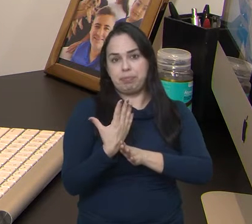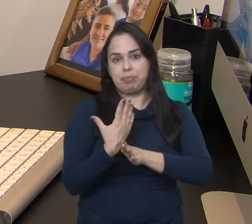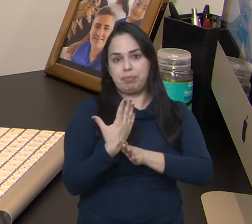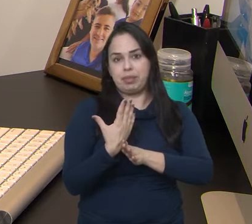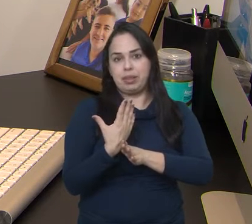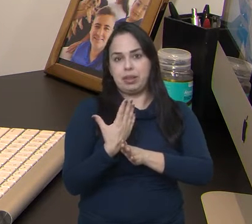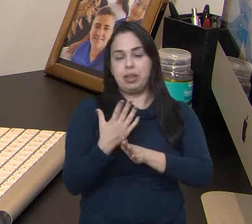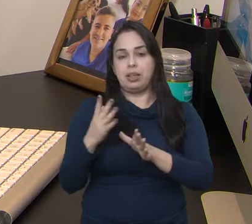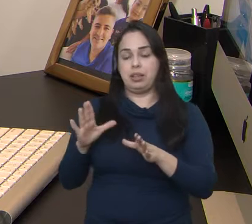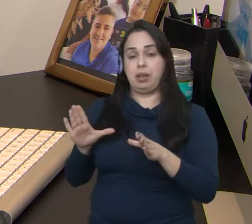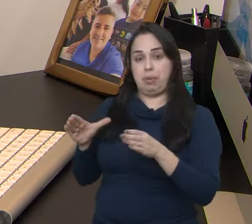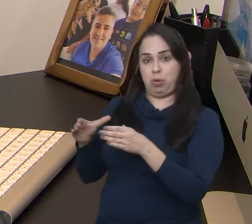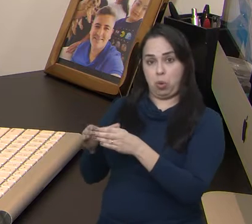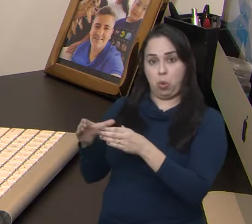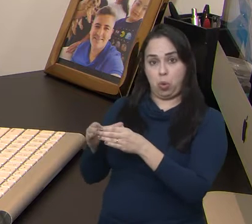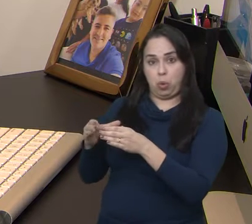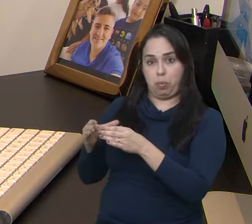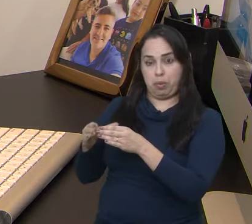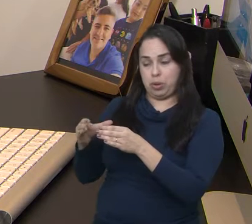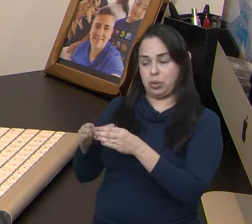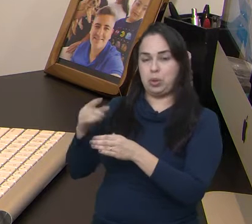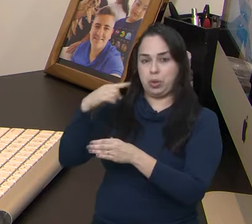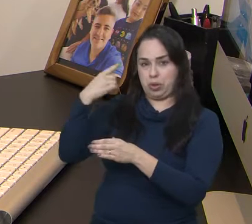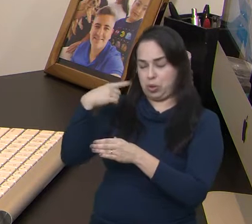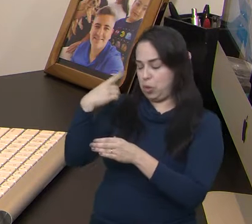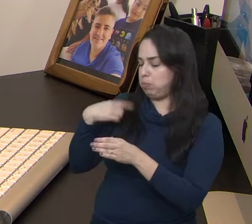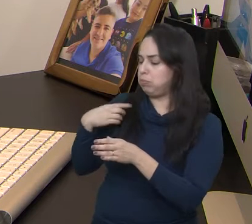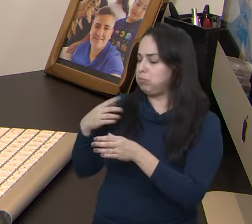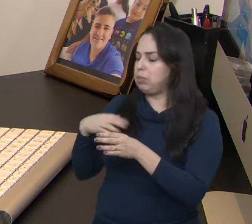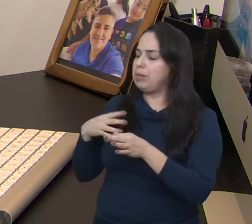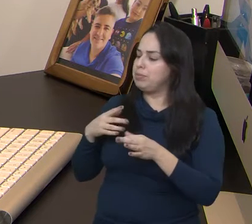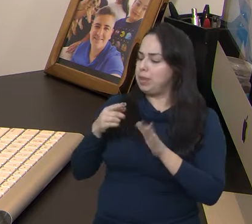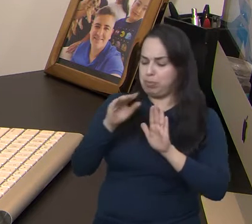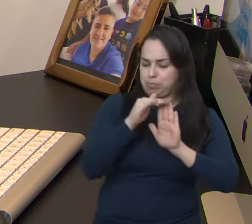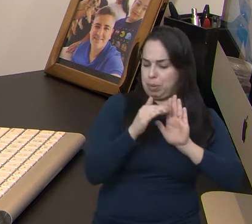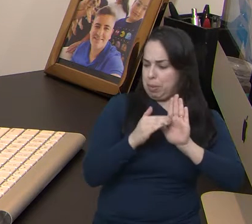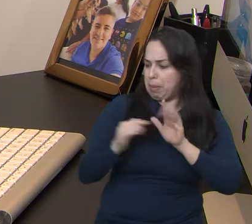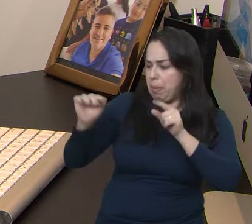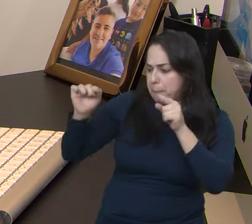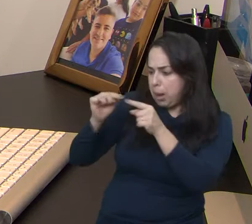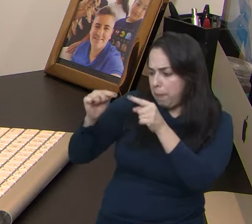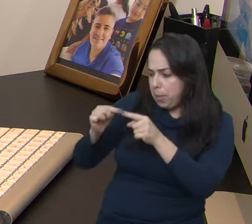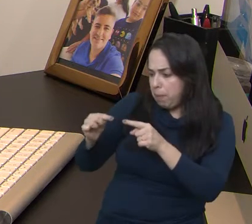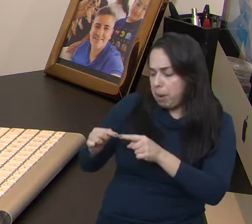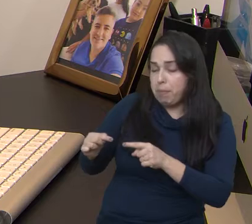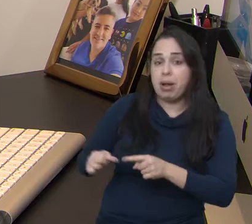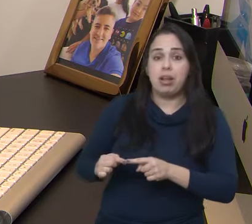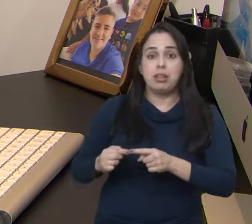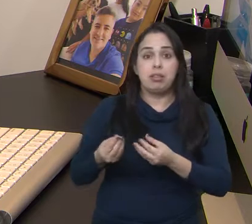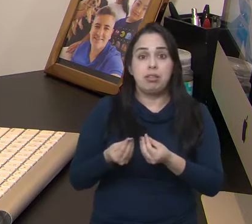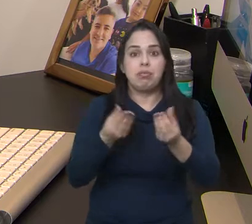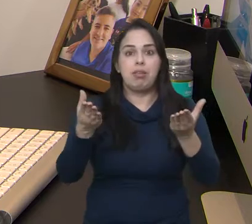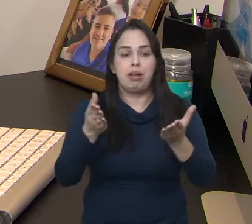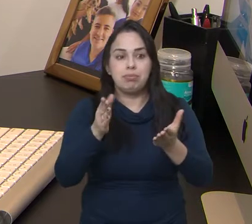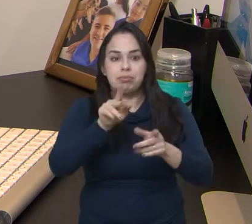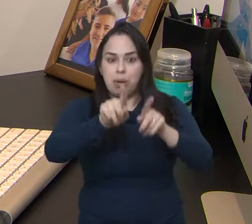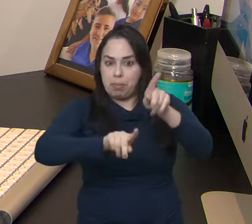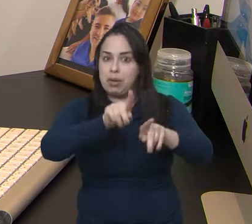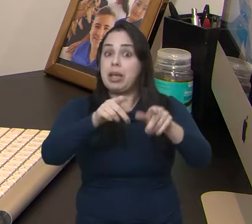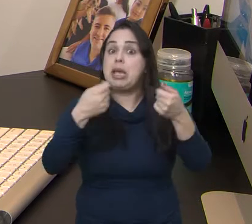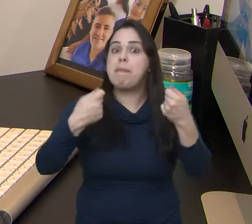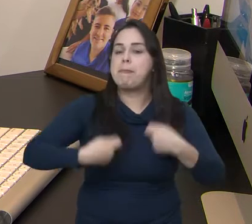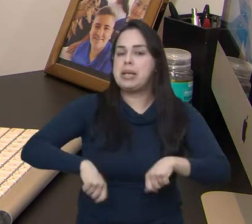né, da cidade. O que seria esse projeto? Calçadas irregulares, árvores que estão